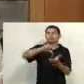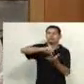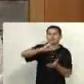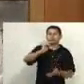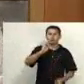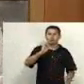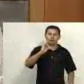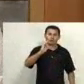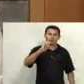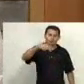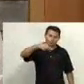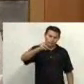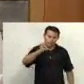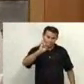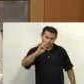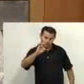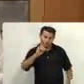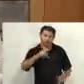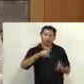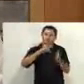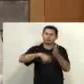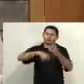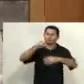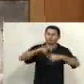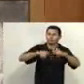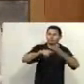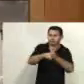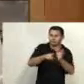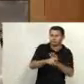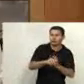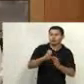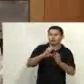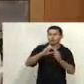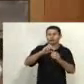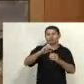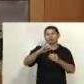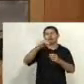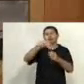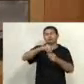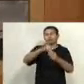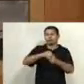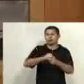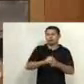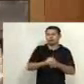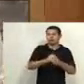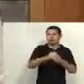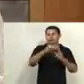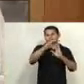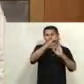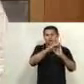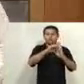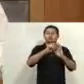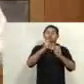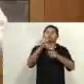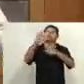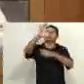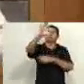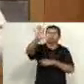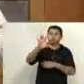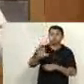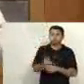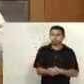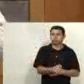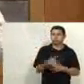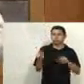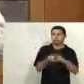também pergunta: professor, as pesquisas eleitorais do Censo Demográfico IBGE utilizam esse cálculo? Não, pessoal. Tá? Os